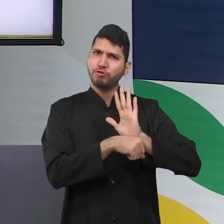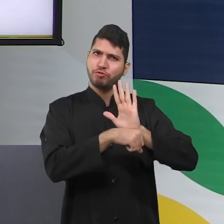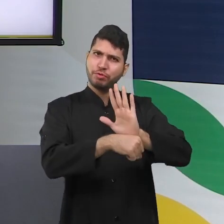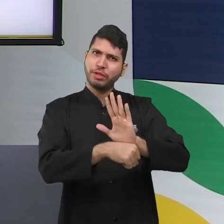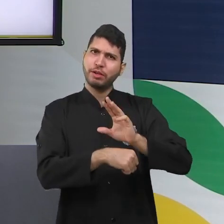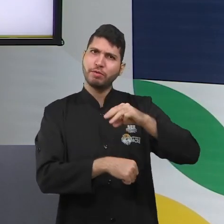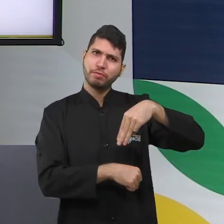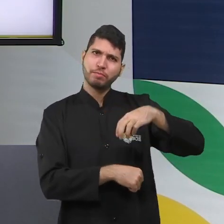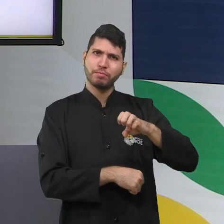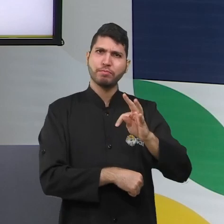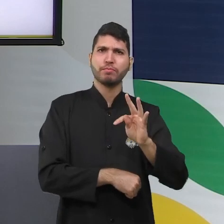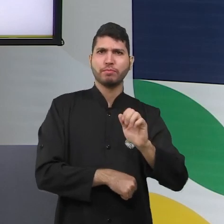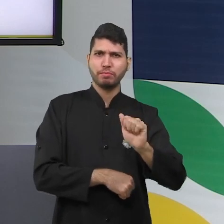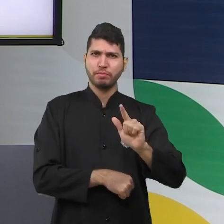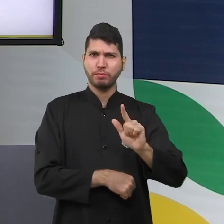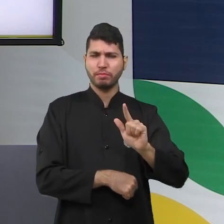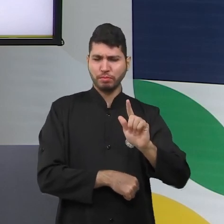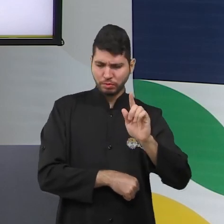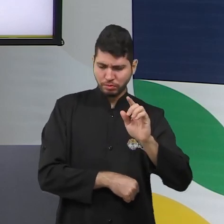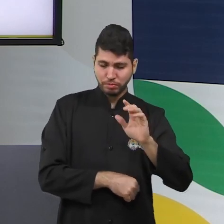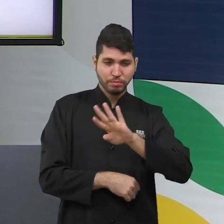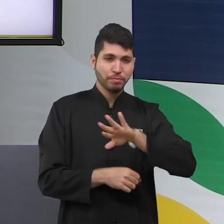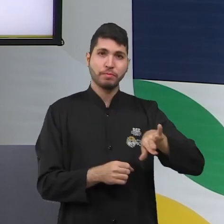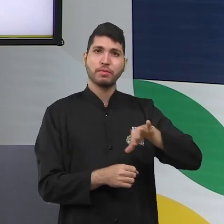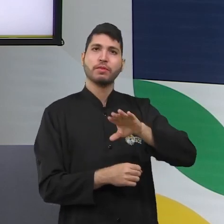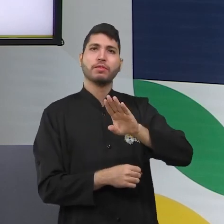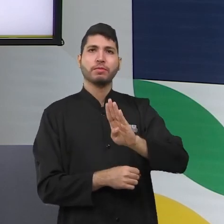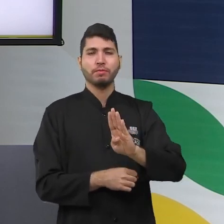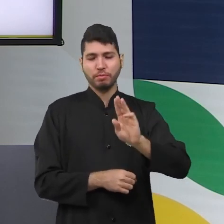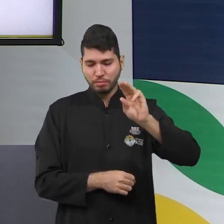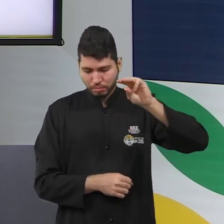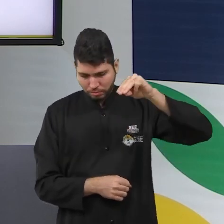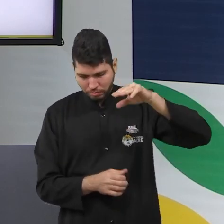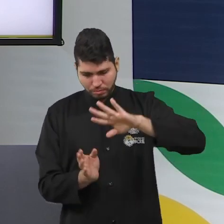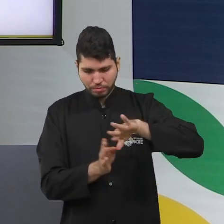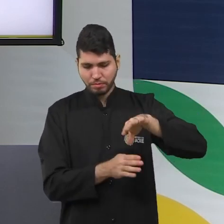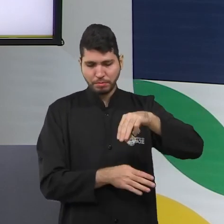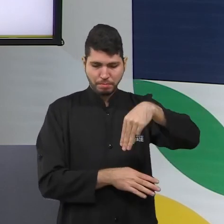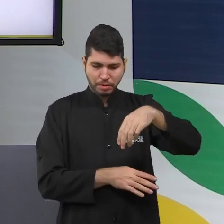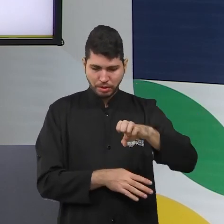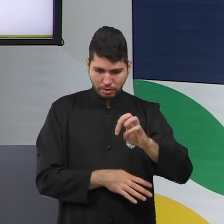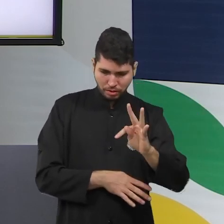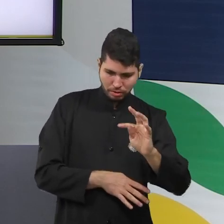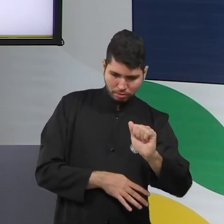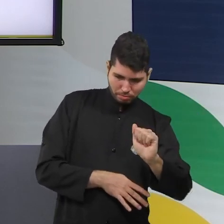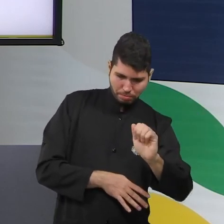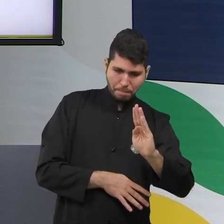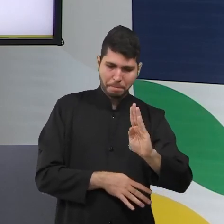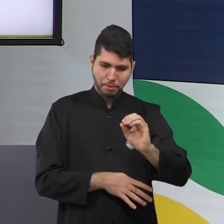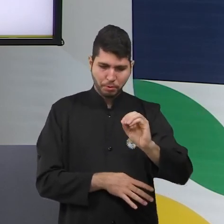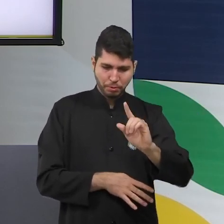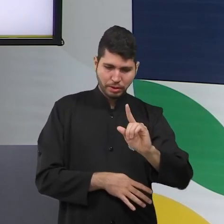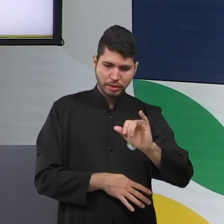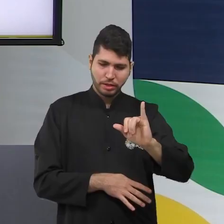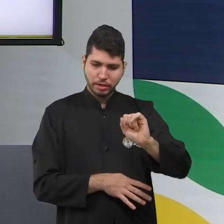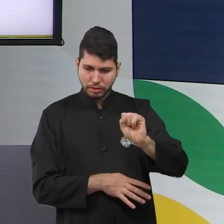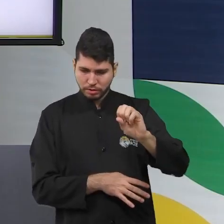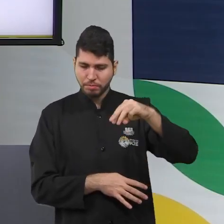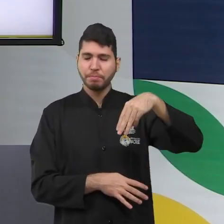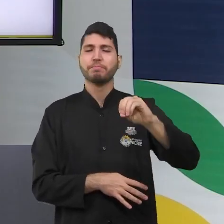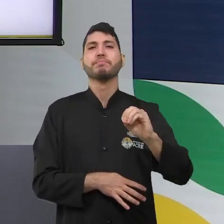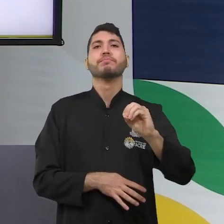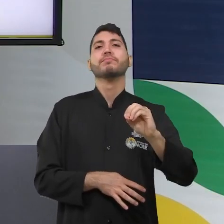gerar uma movimentação e isso vai transformar um pouco esse aspecto mental. Físico e mental. Então, é sempre